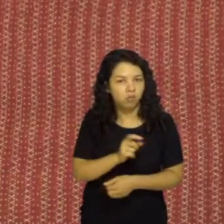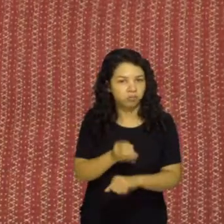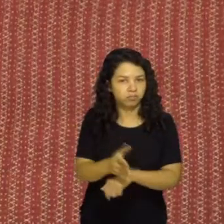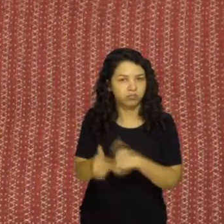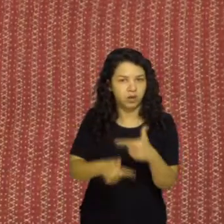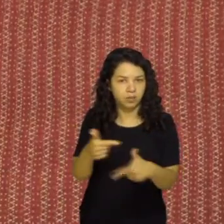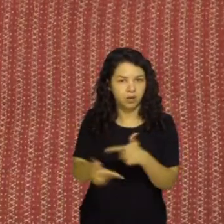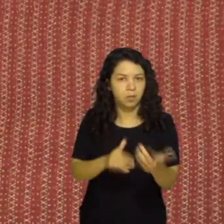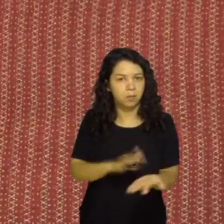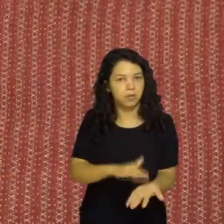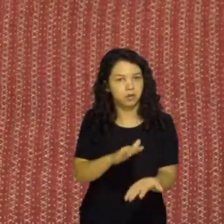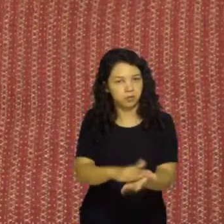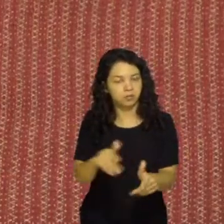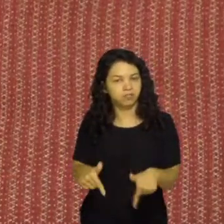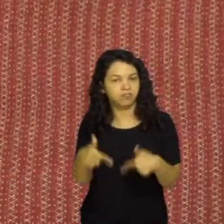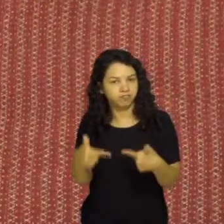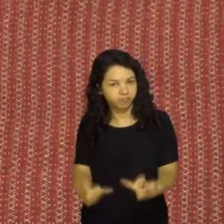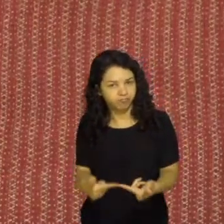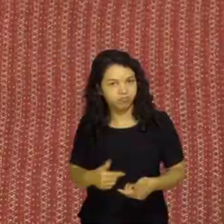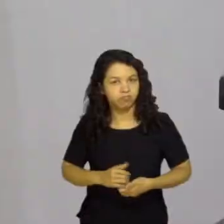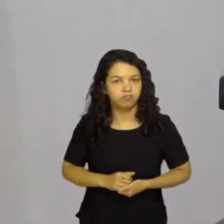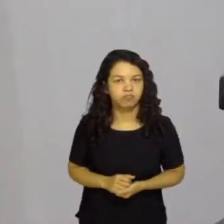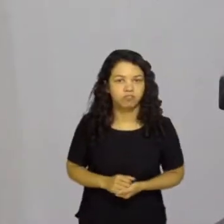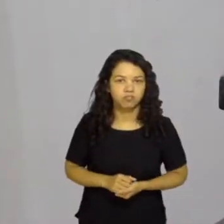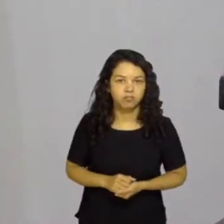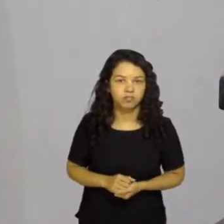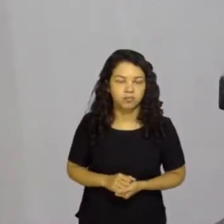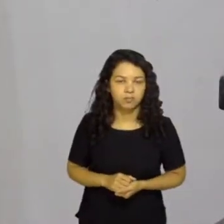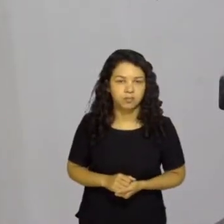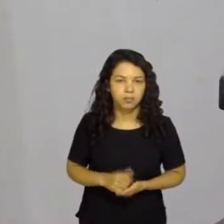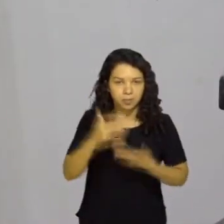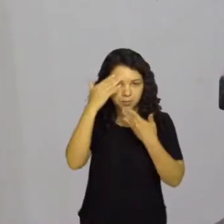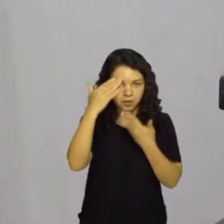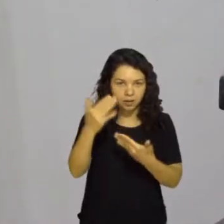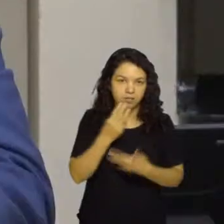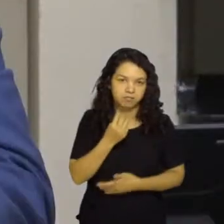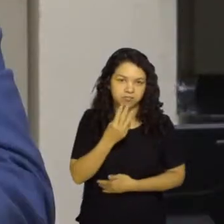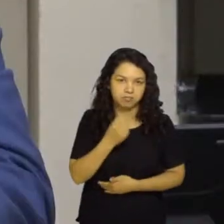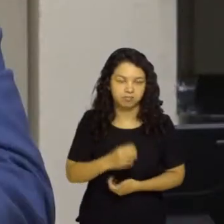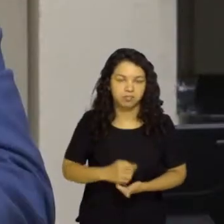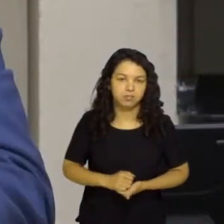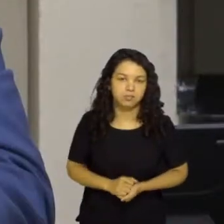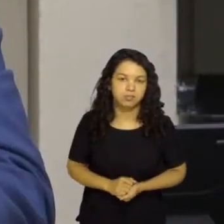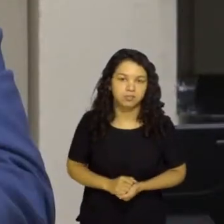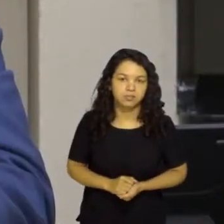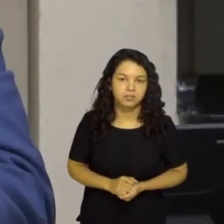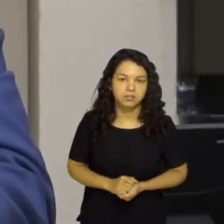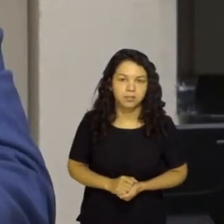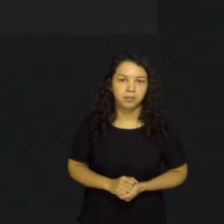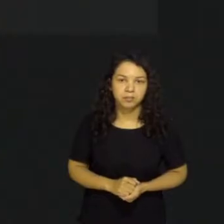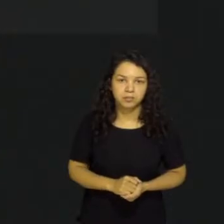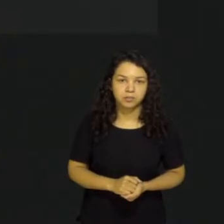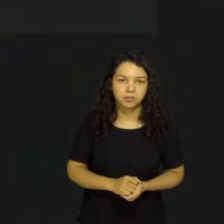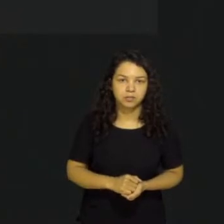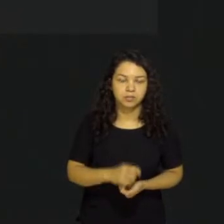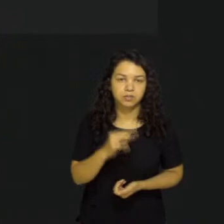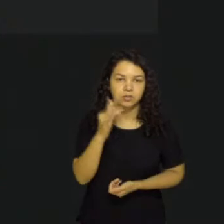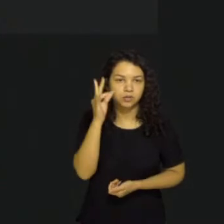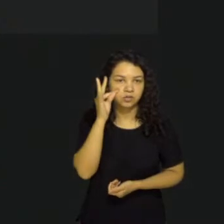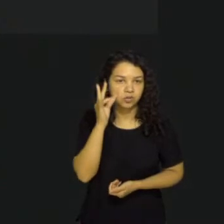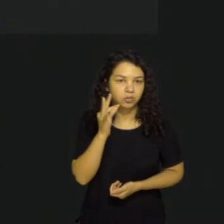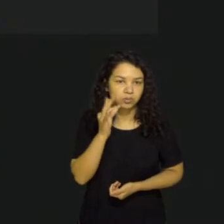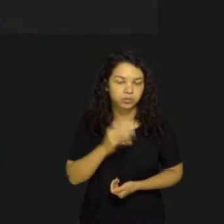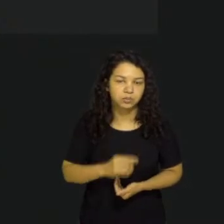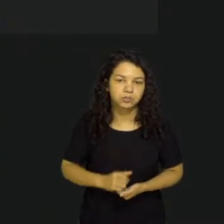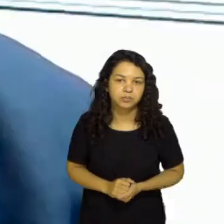trabalho. Parabéns pela iniciativa e conta com a gente também. Obrigado. Obrigado, deputado Marquito. Pela ordem, senhor presidente. Com a palavra, deputado Thiago Zilli. Muito